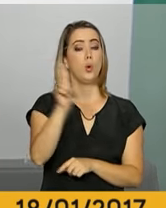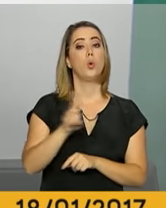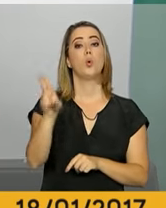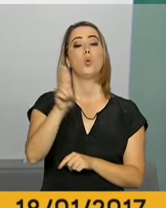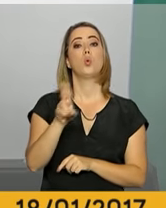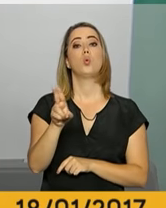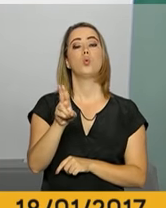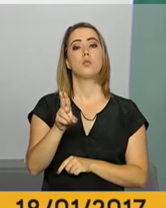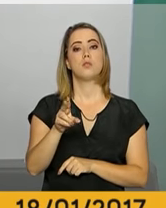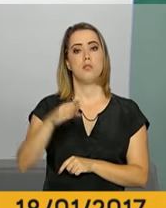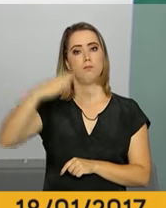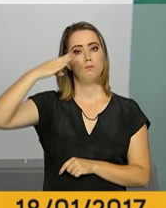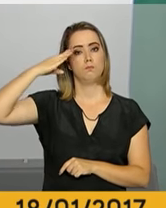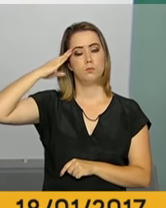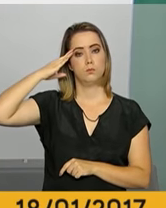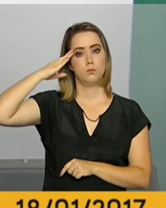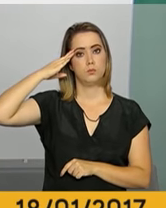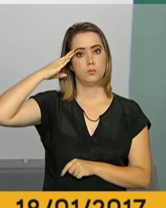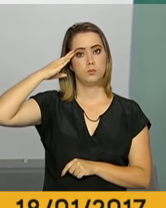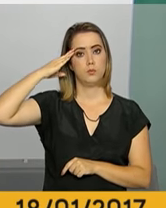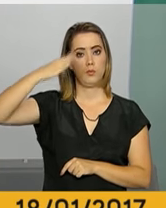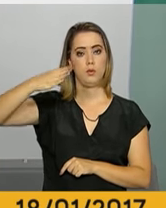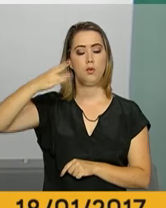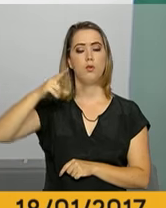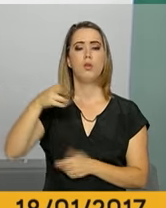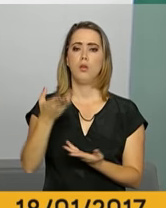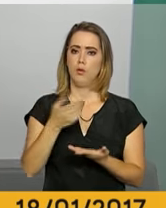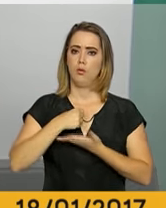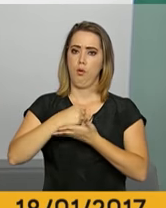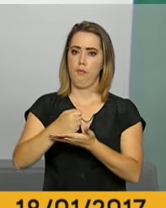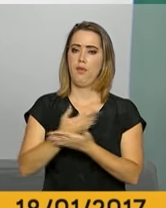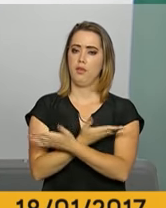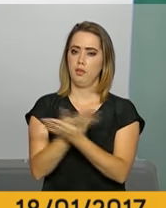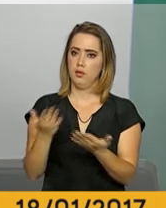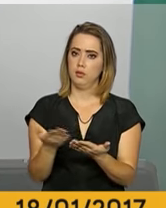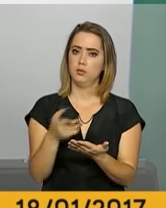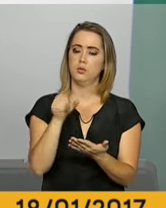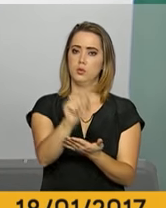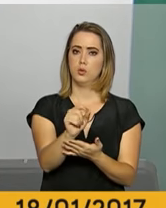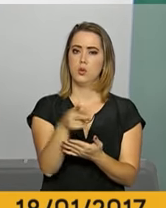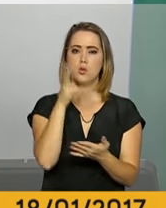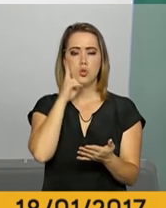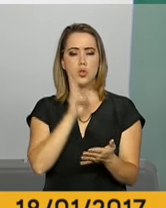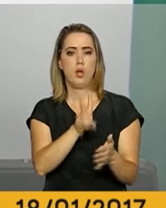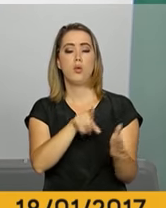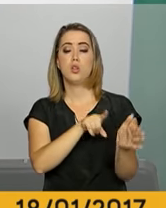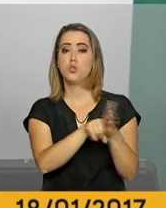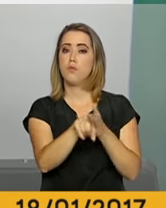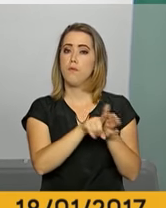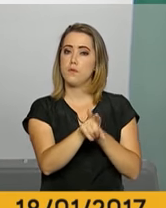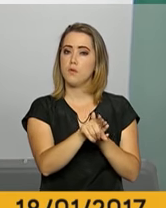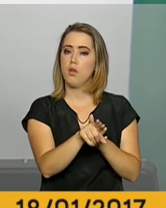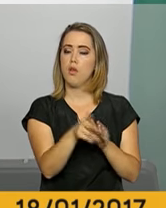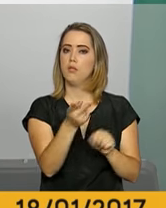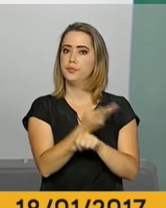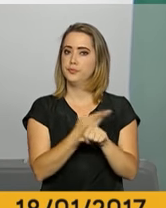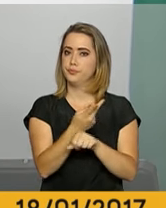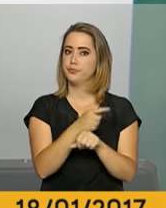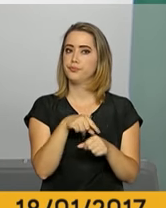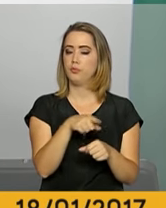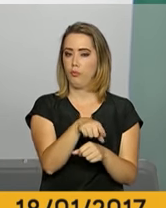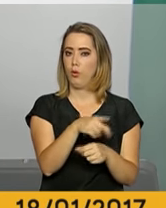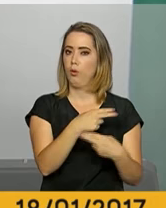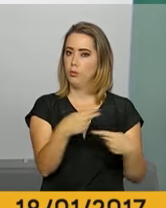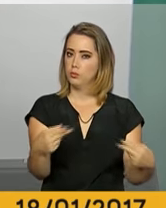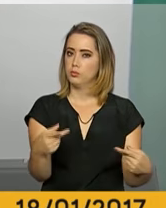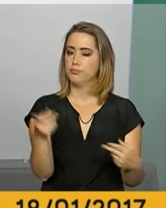esta função que nós estamos estabelecendo, ou seja, de inspeção e vistoria,